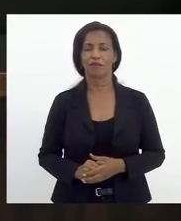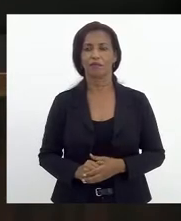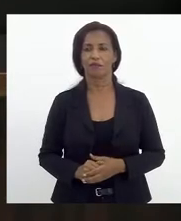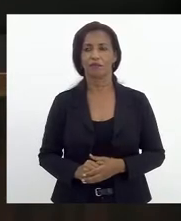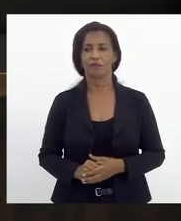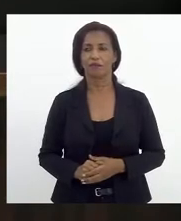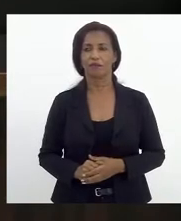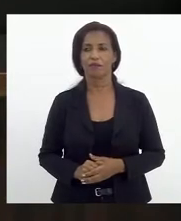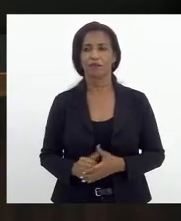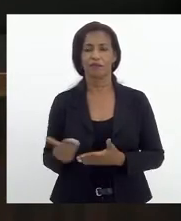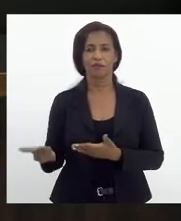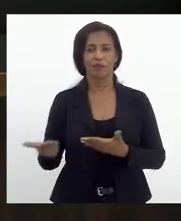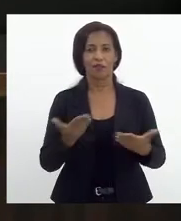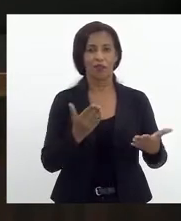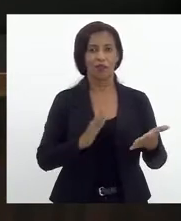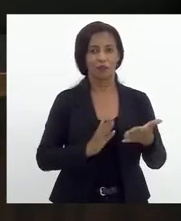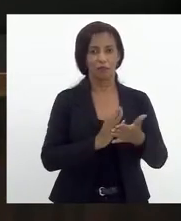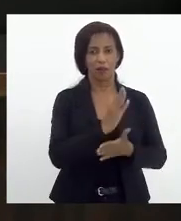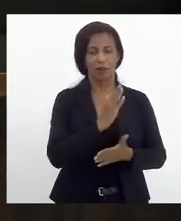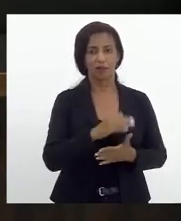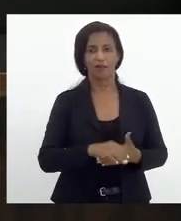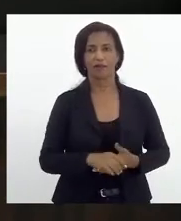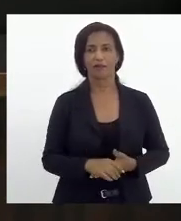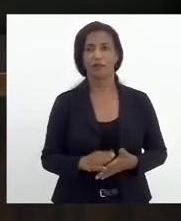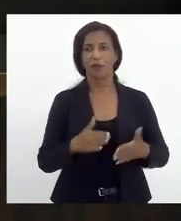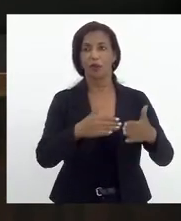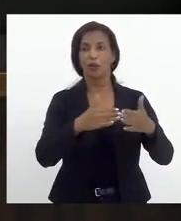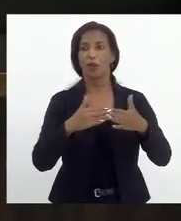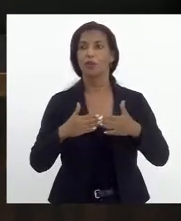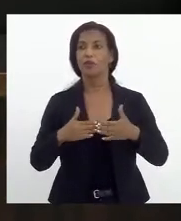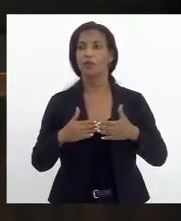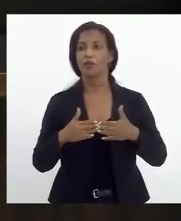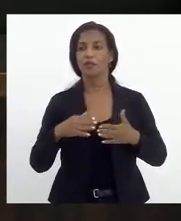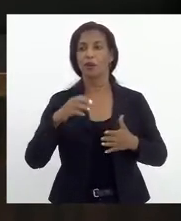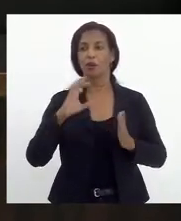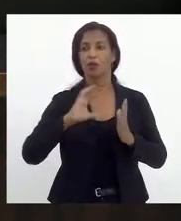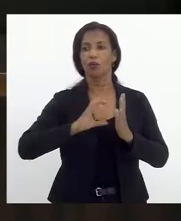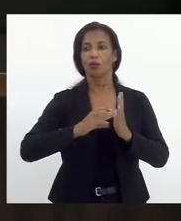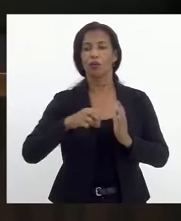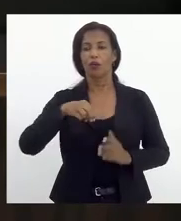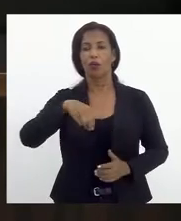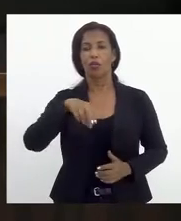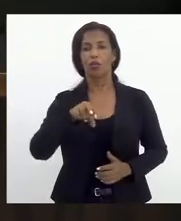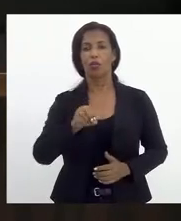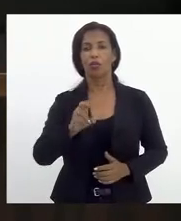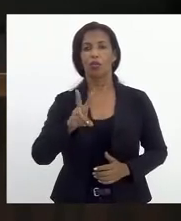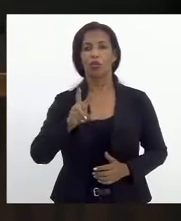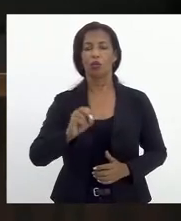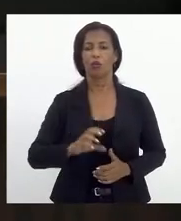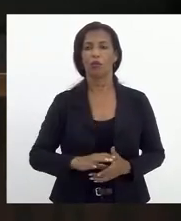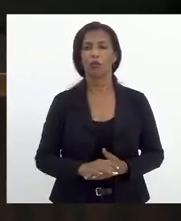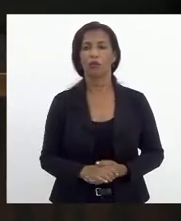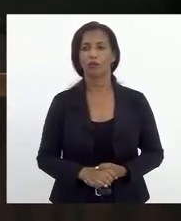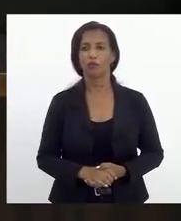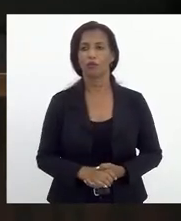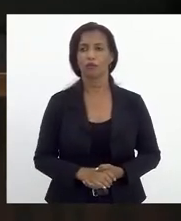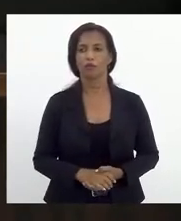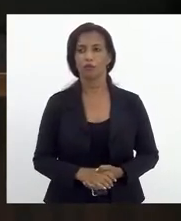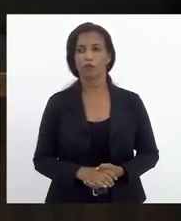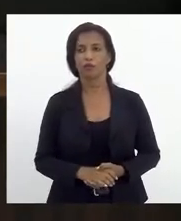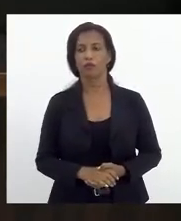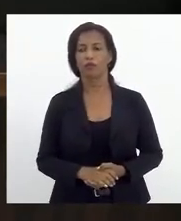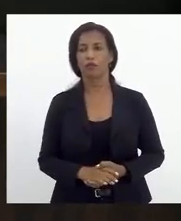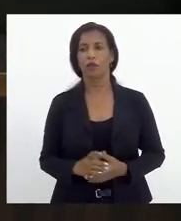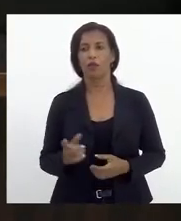aprovam, permaneçam como estão. Aprovados. Com a abstenção do Novo, vai à promulgação.